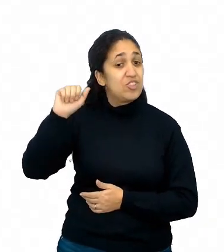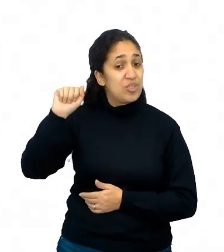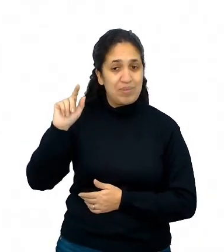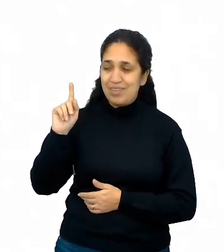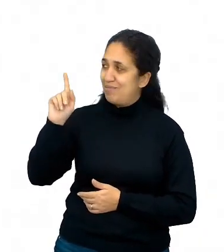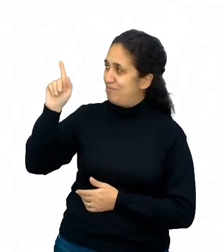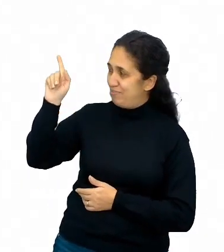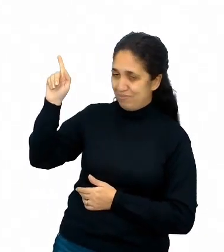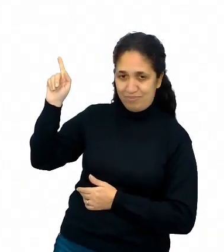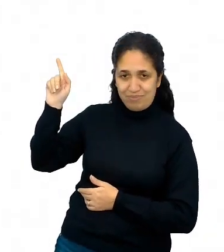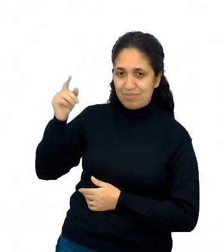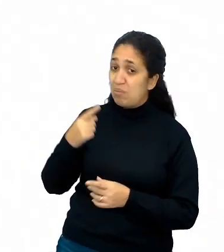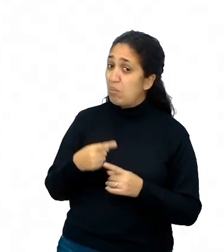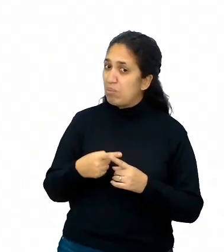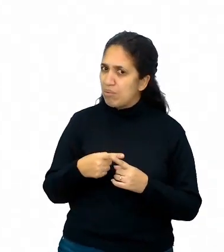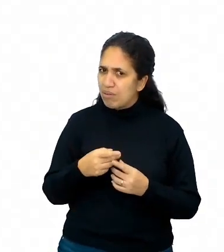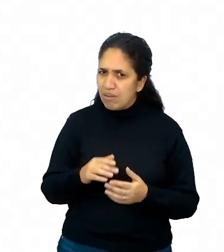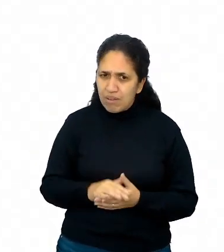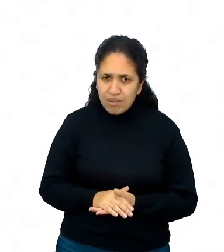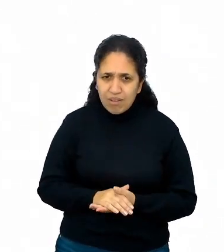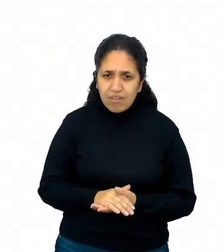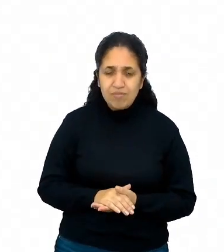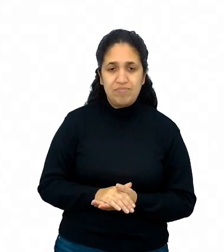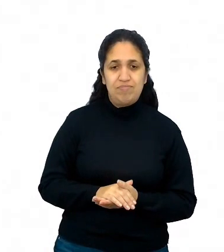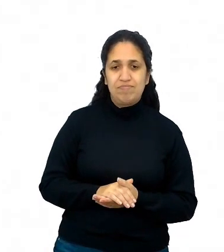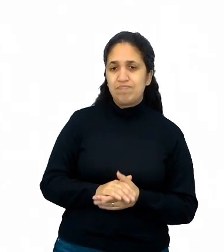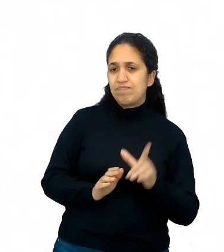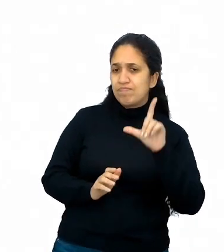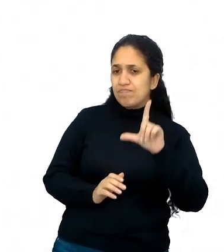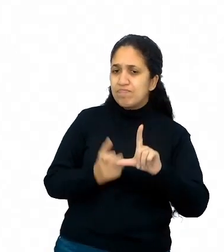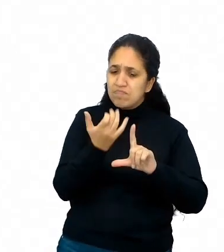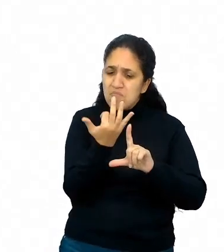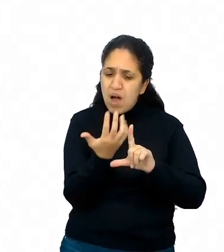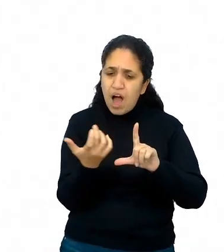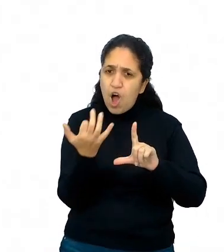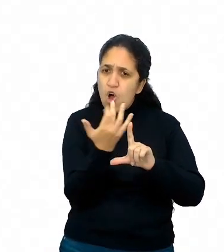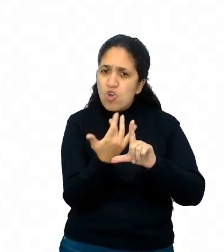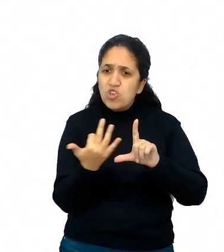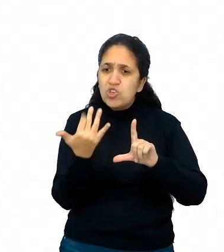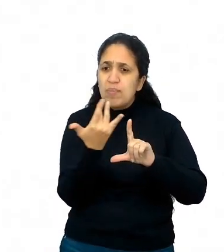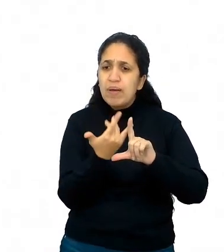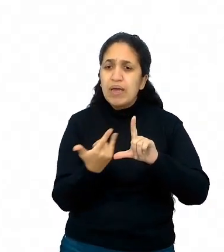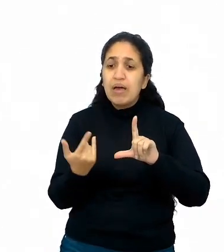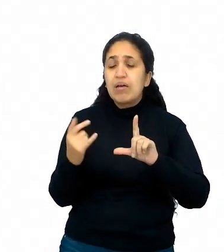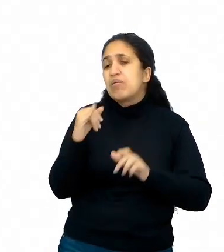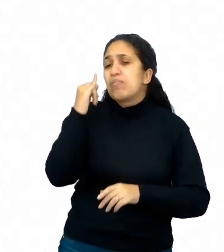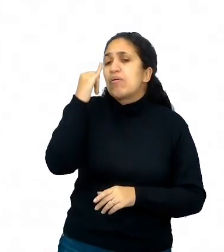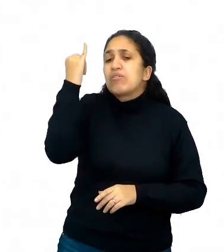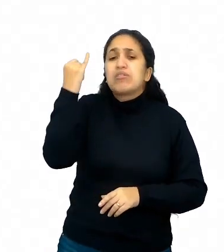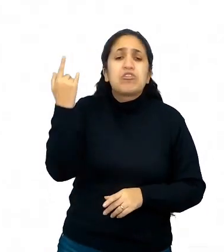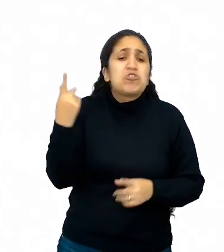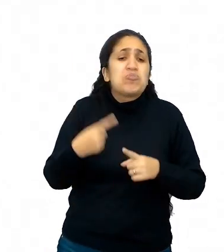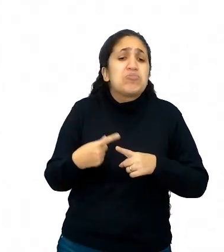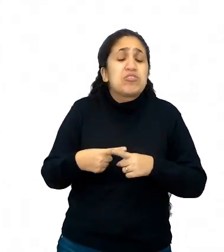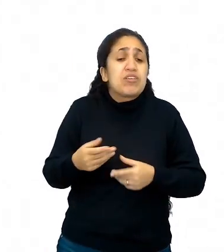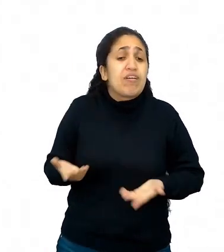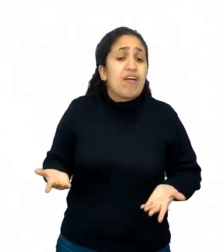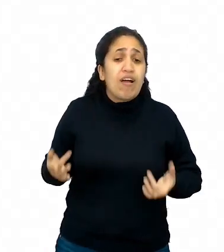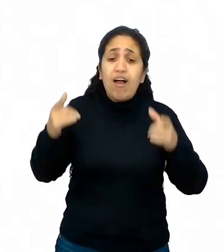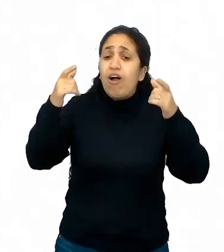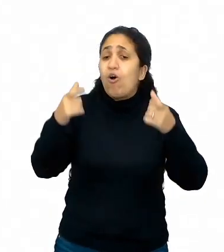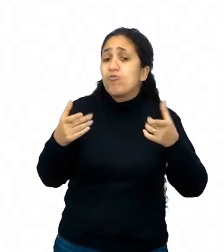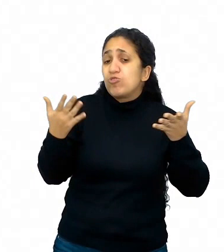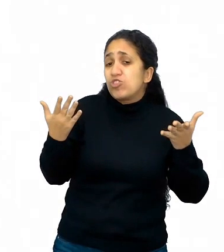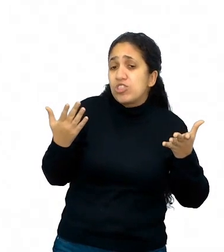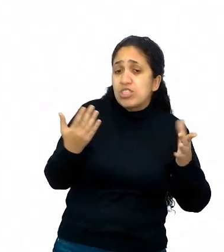lá. Por que a álgebra é importante no pensamento? Aonde a álgebra e o